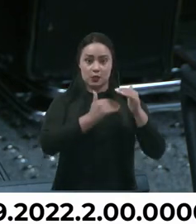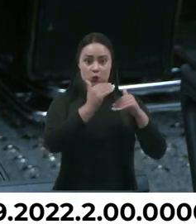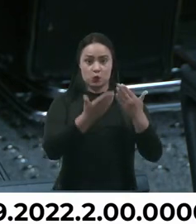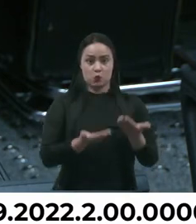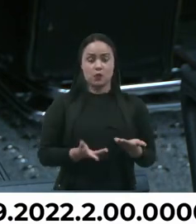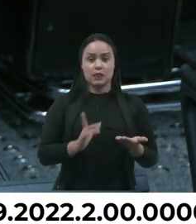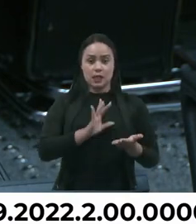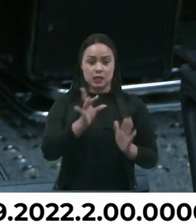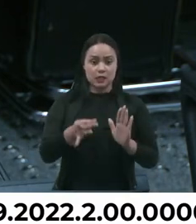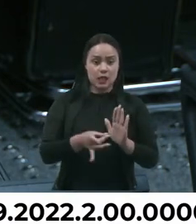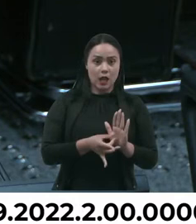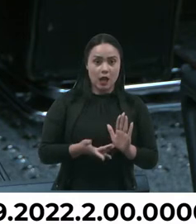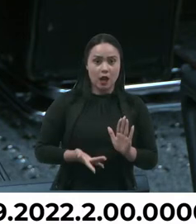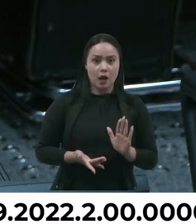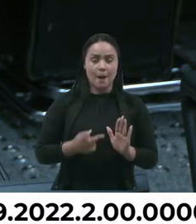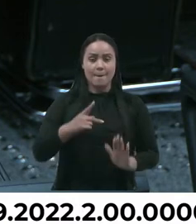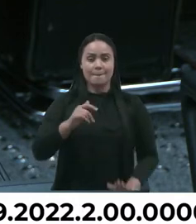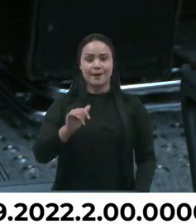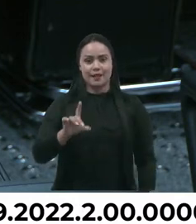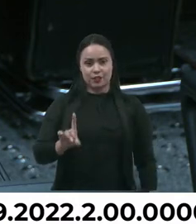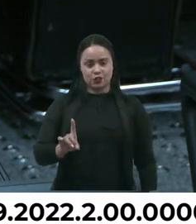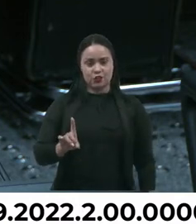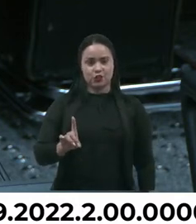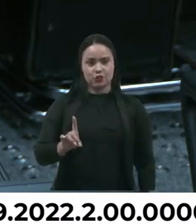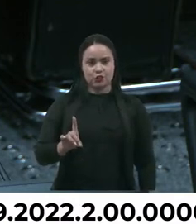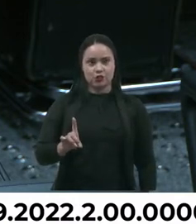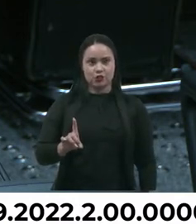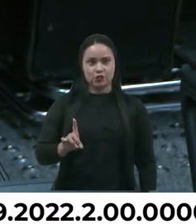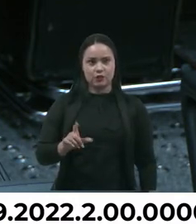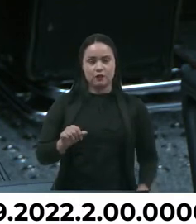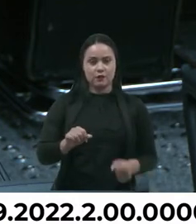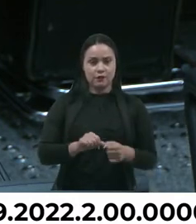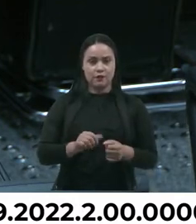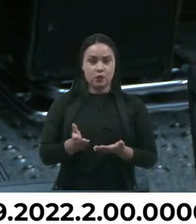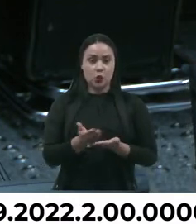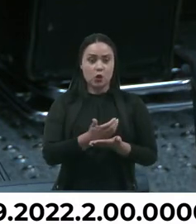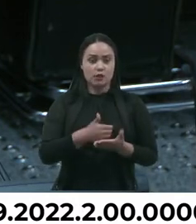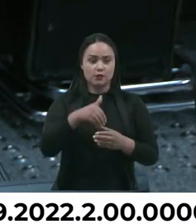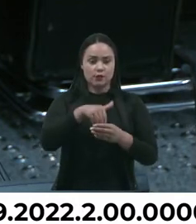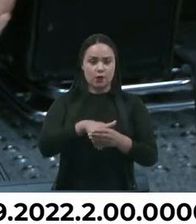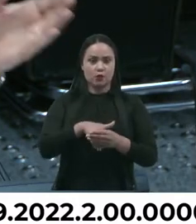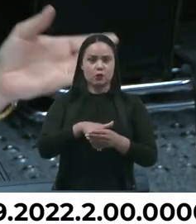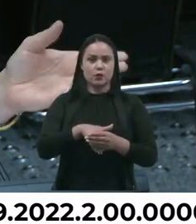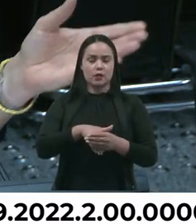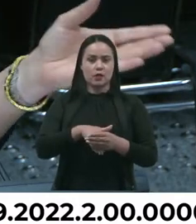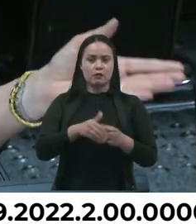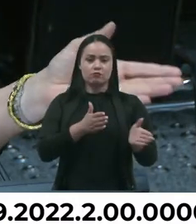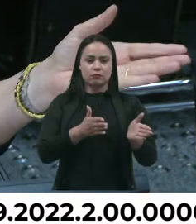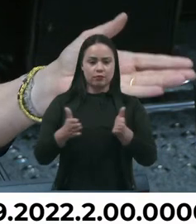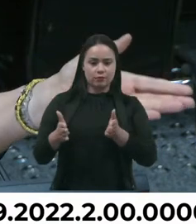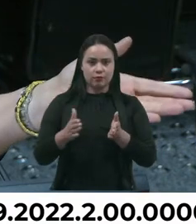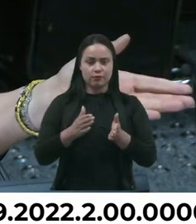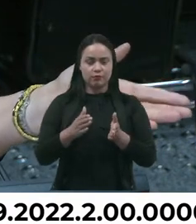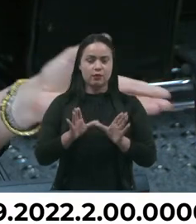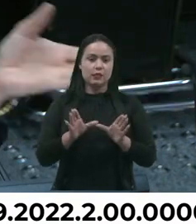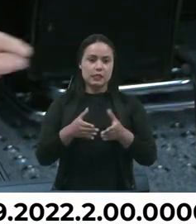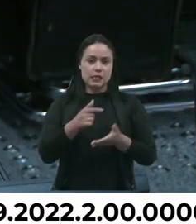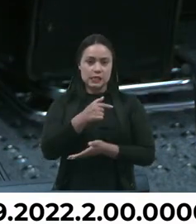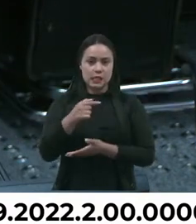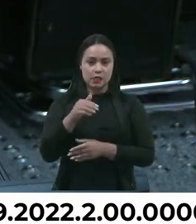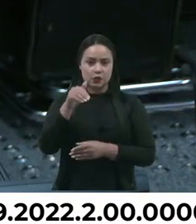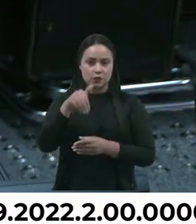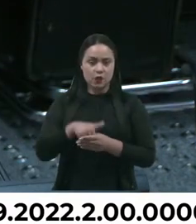se instaurar o PAD aqui, feito, acolhidos os votos e determinado pelo quórum de